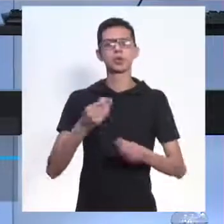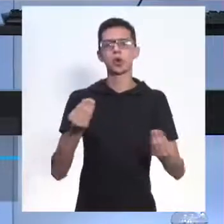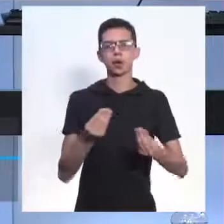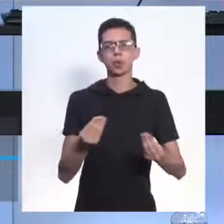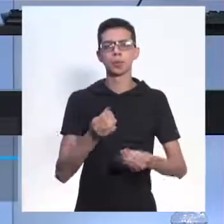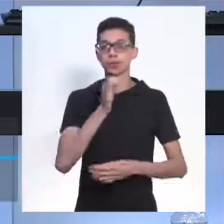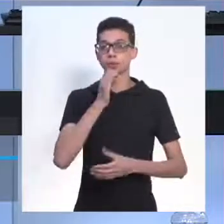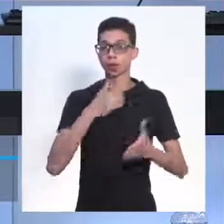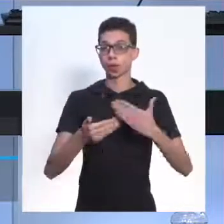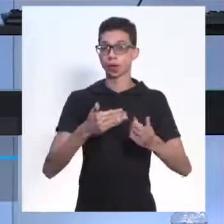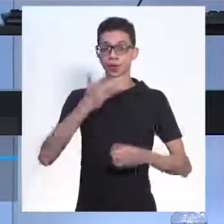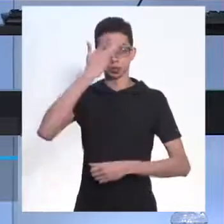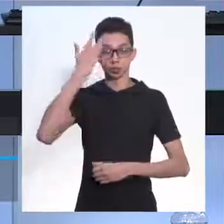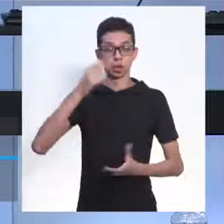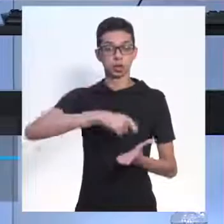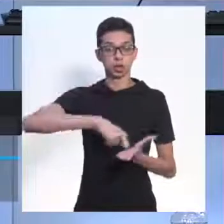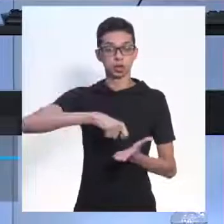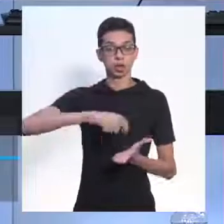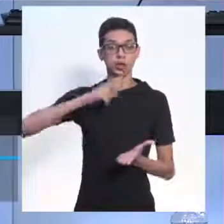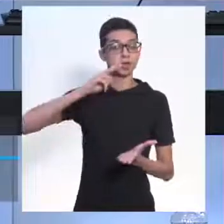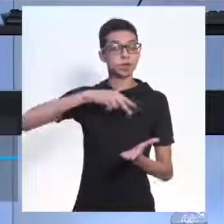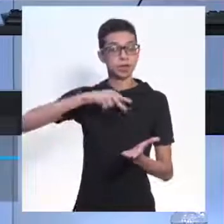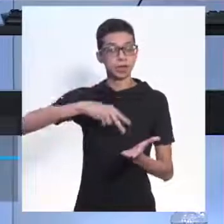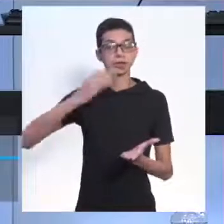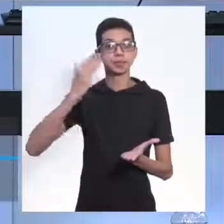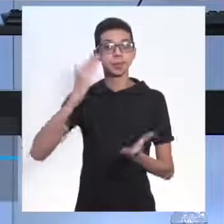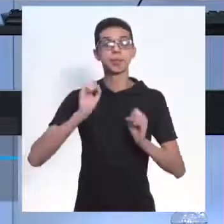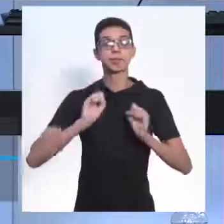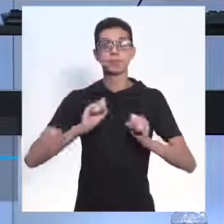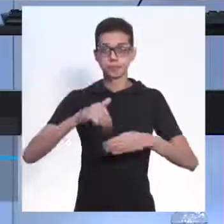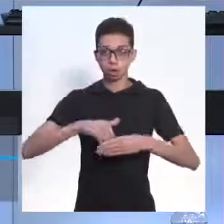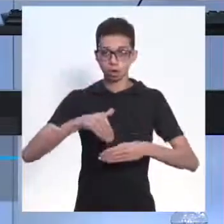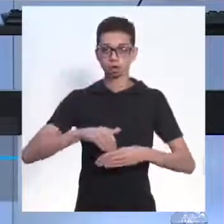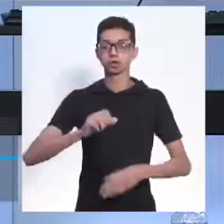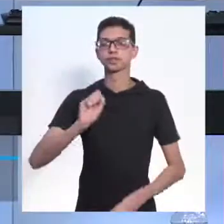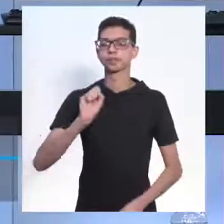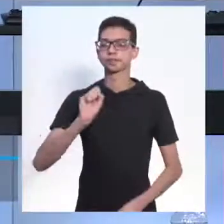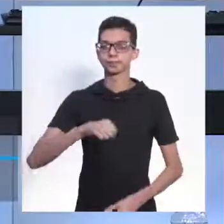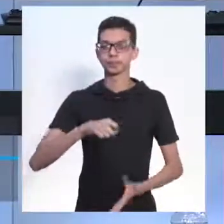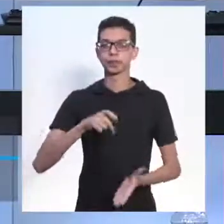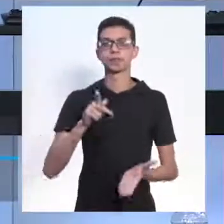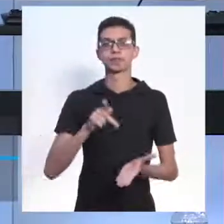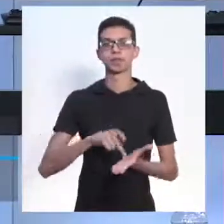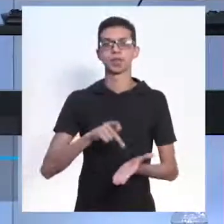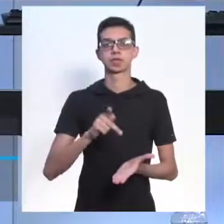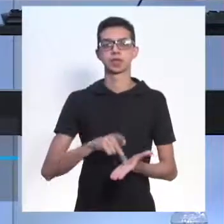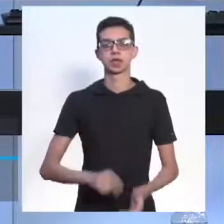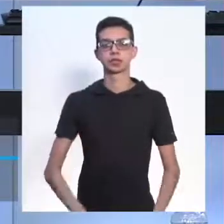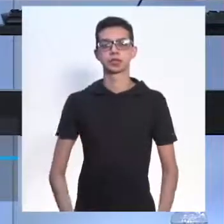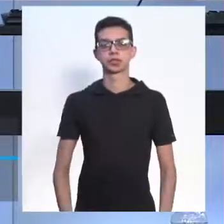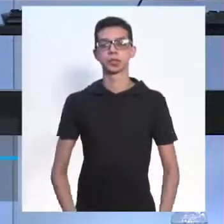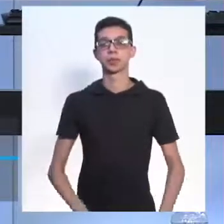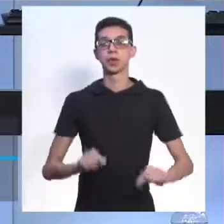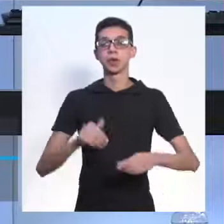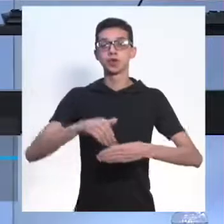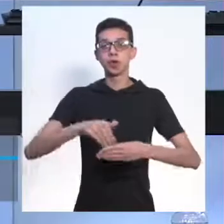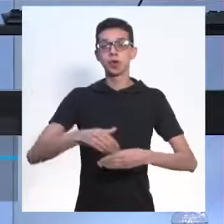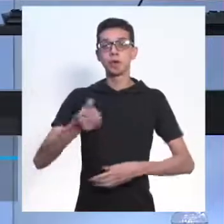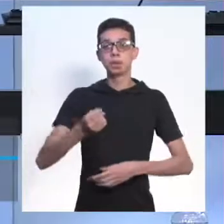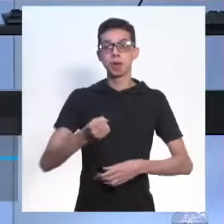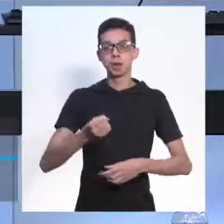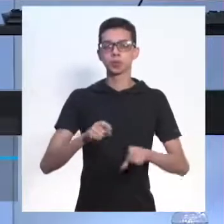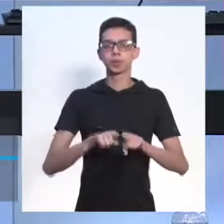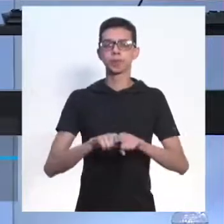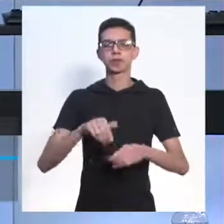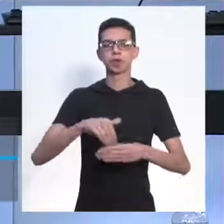ler e escrever pode se candidatar a um cargo eletivo no Brasil verdadeiro o voto em branco e o voto nulo